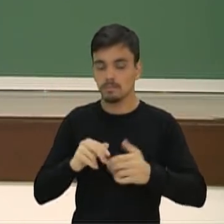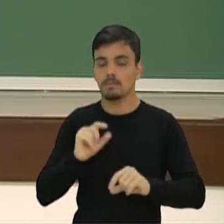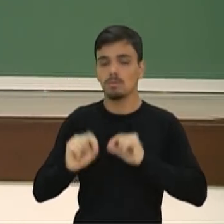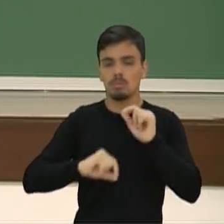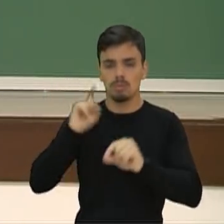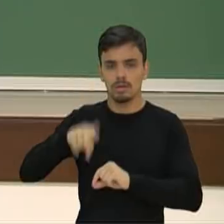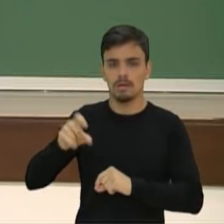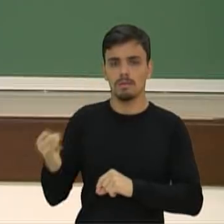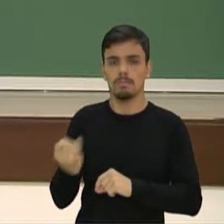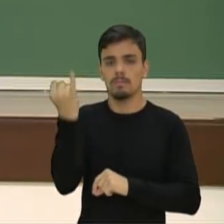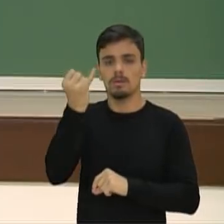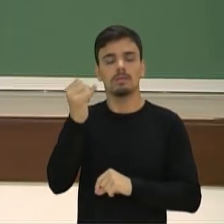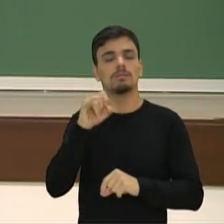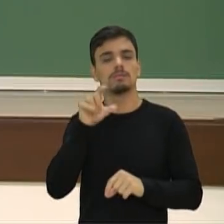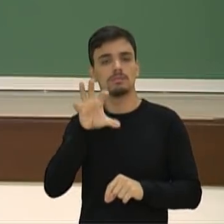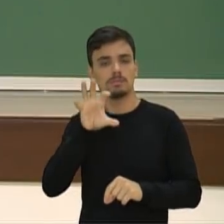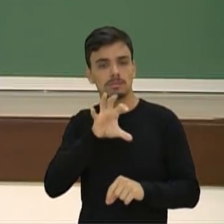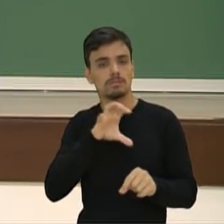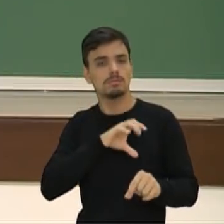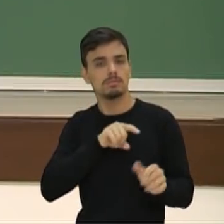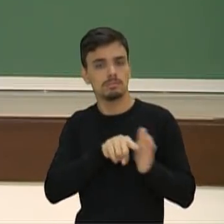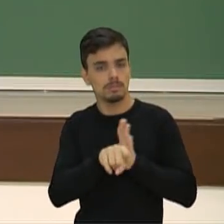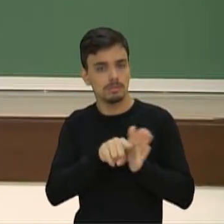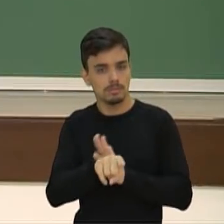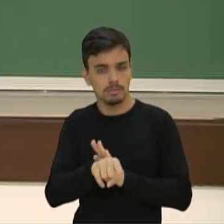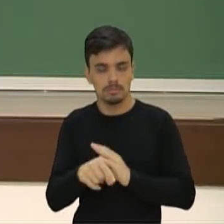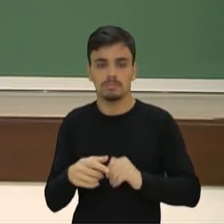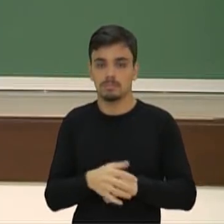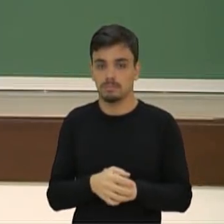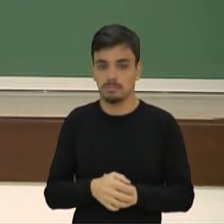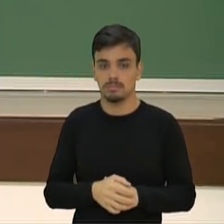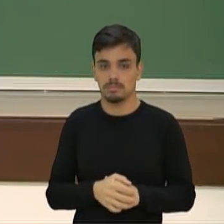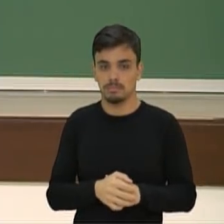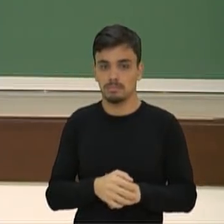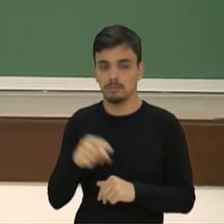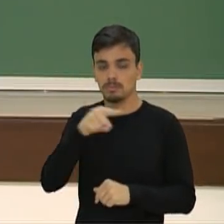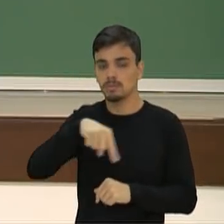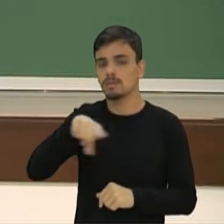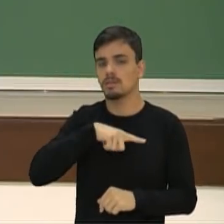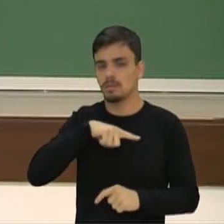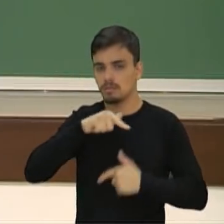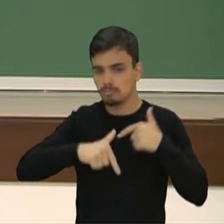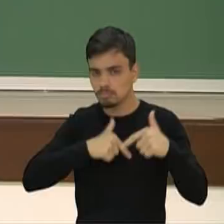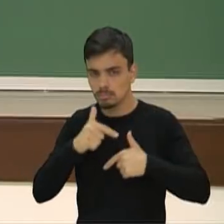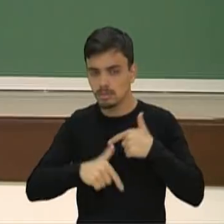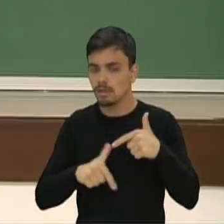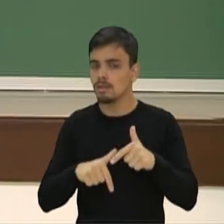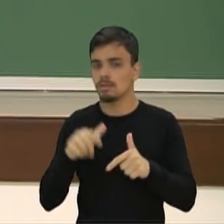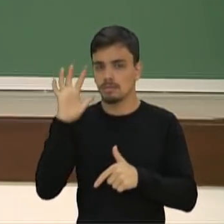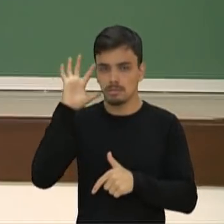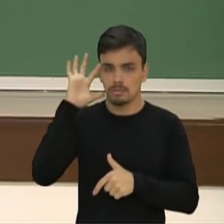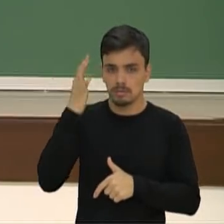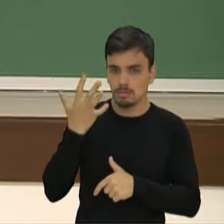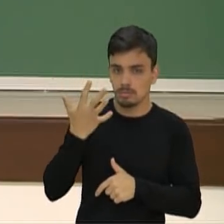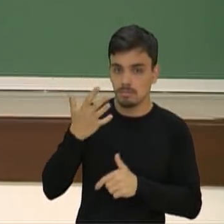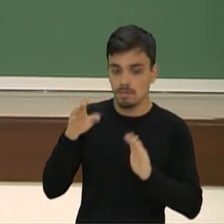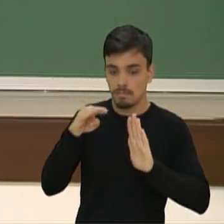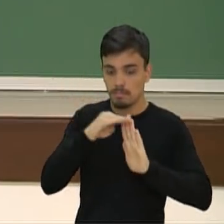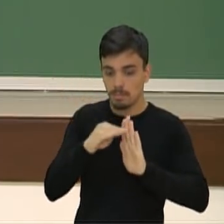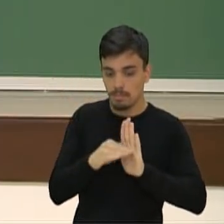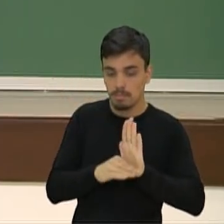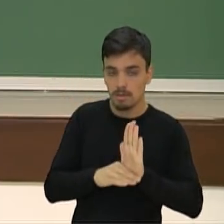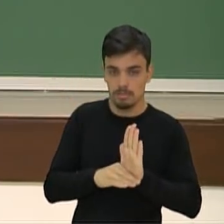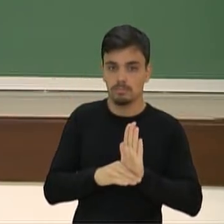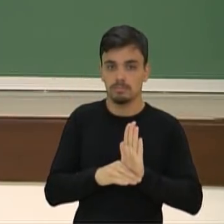importante nesse tipo de questão? Segmente a questão para você estar trabalhando, resolva elas por partes.